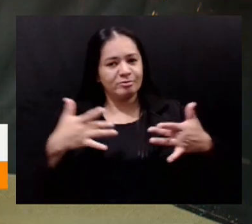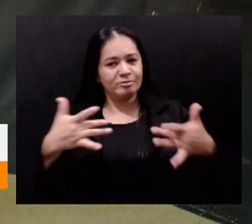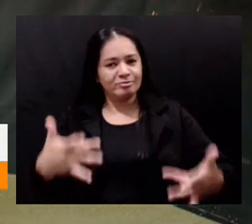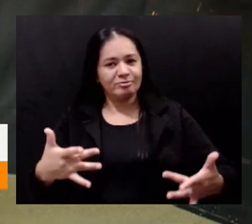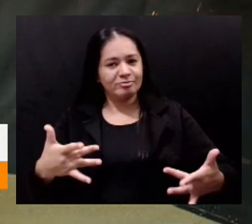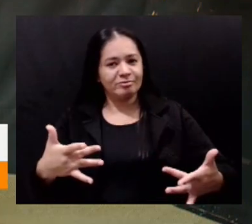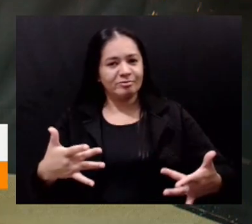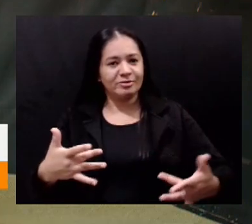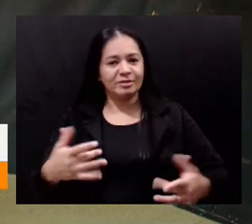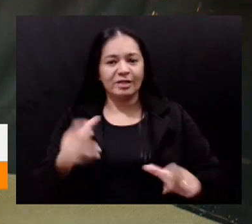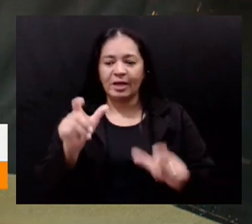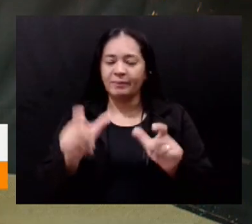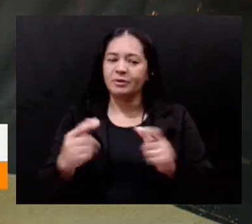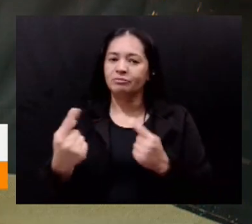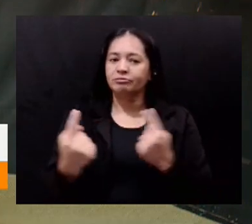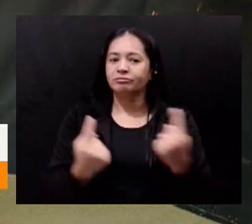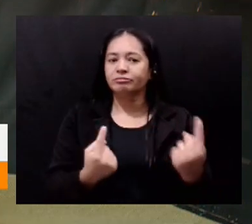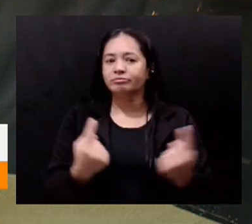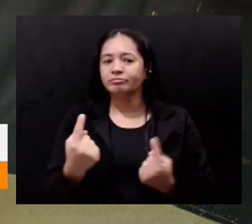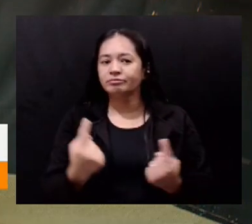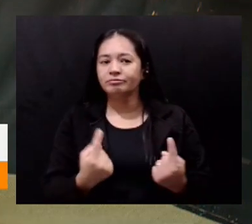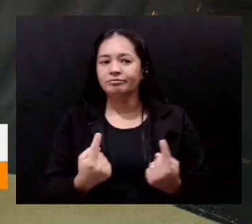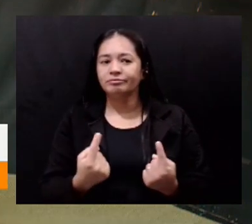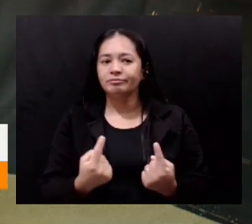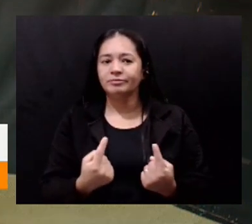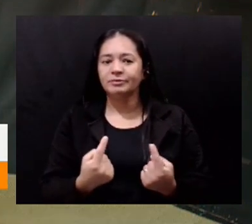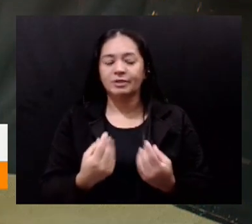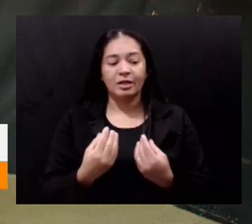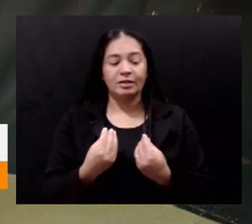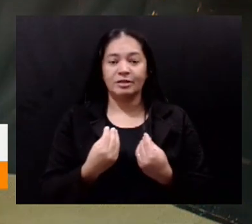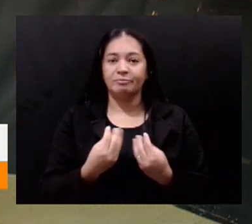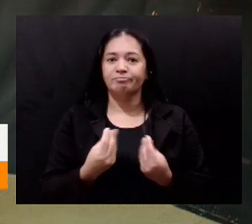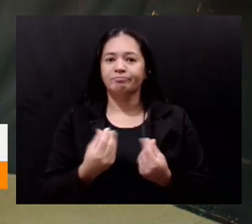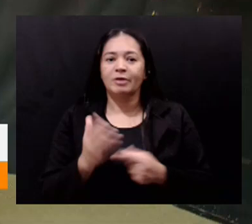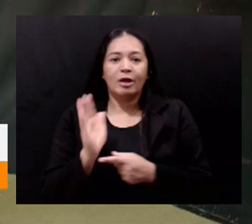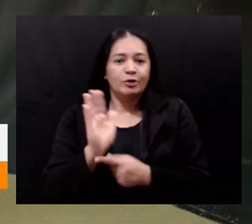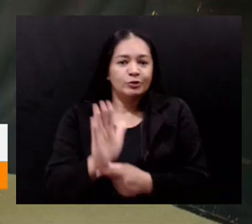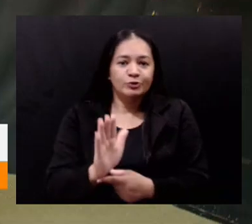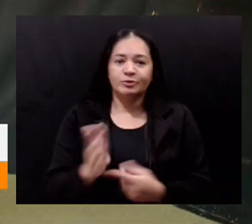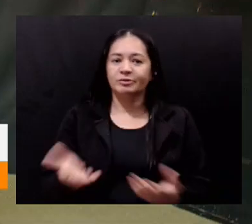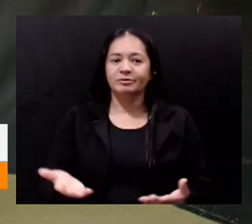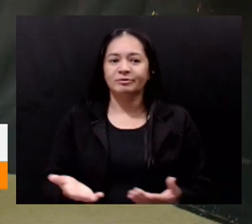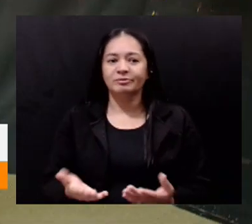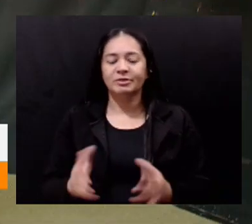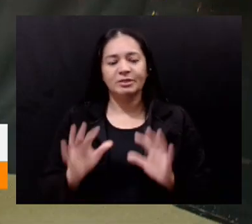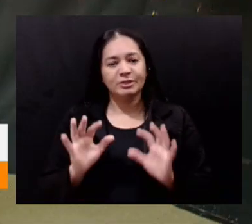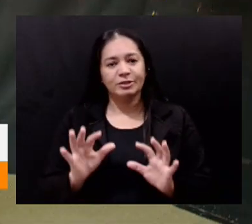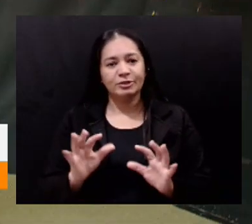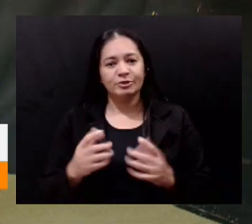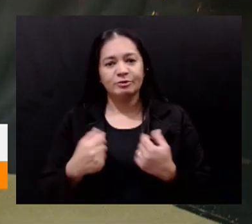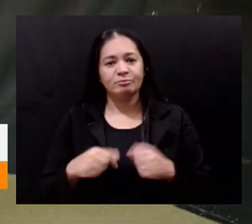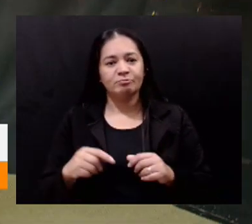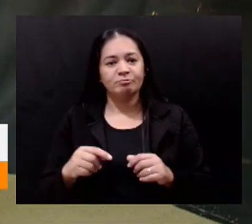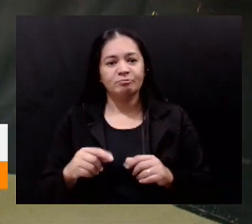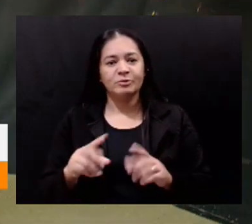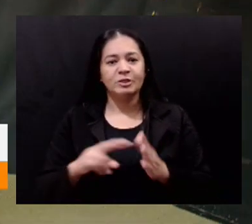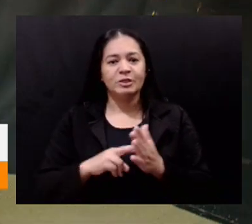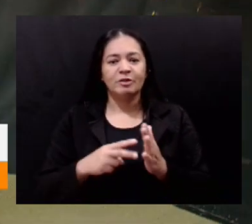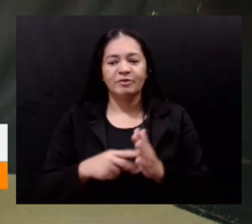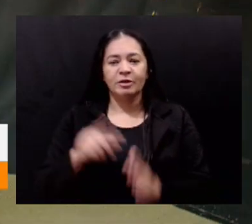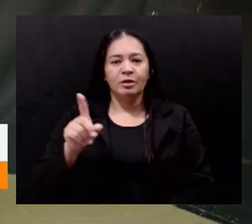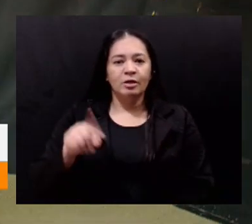venha, tipo, oferecer aí uma ajuda para você, uhum, e isso não necessariamente significa que ele vai ser seu amigo.